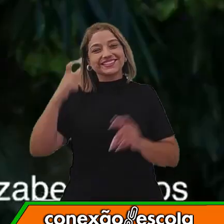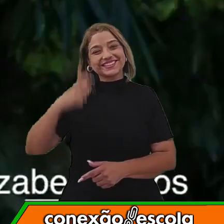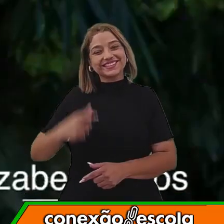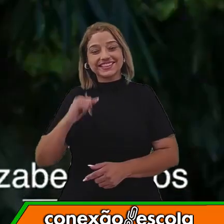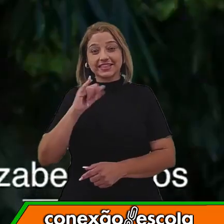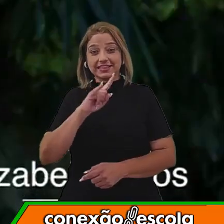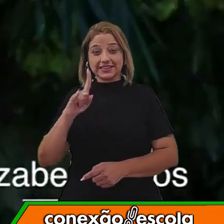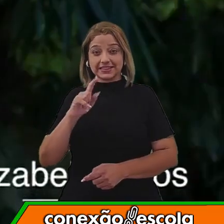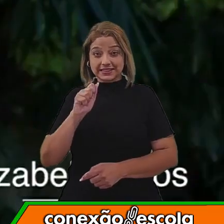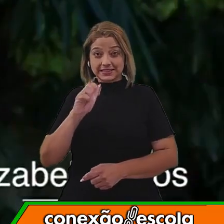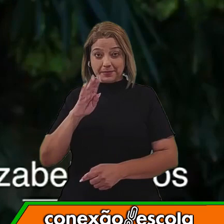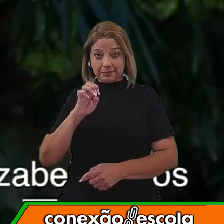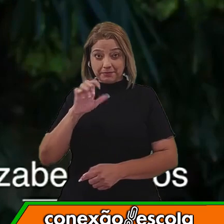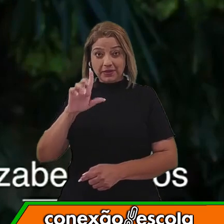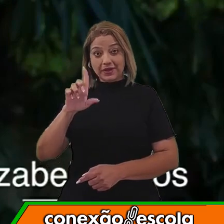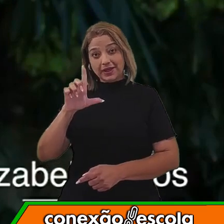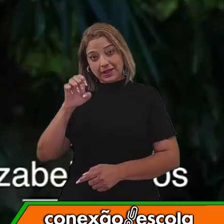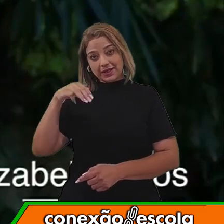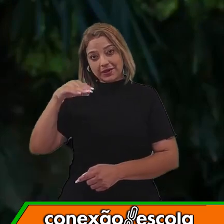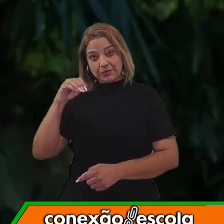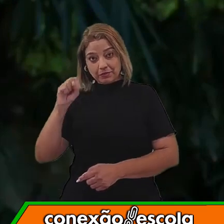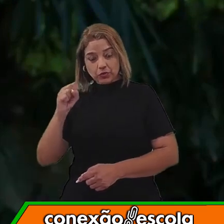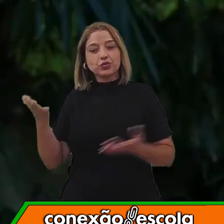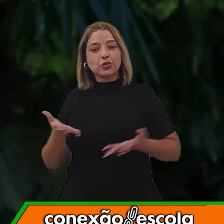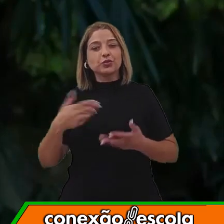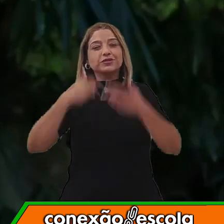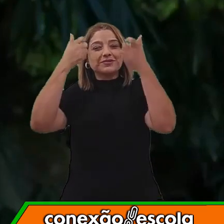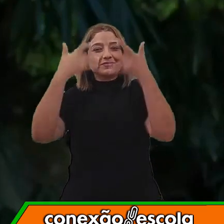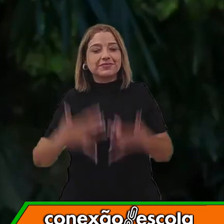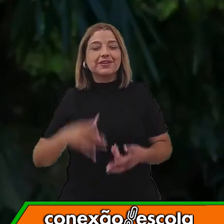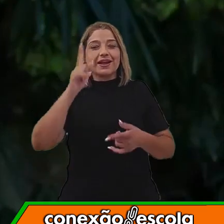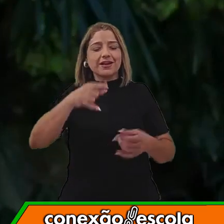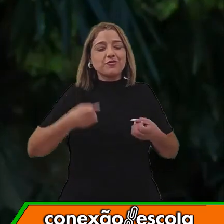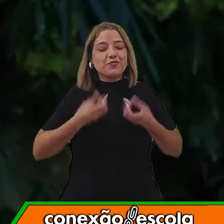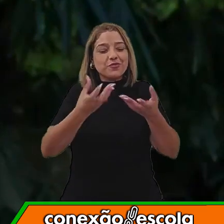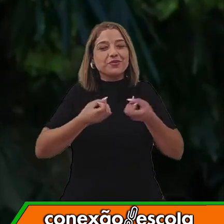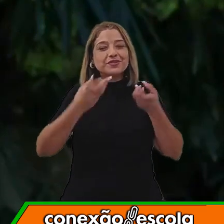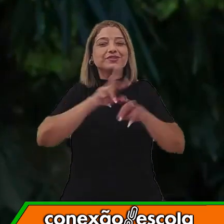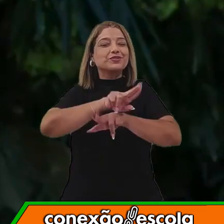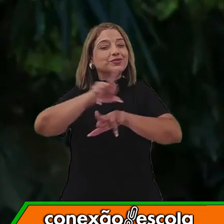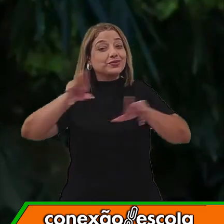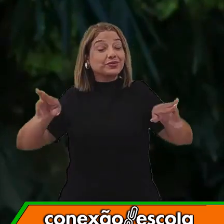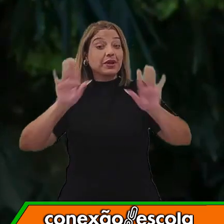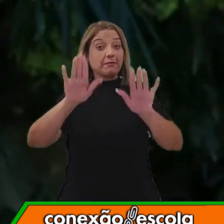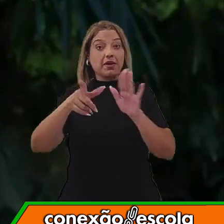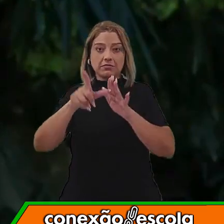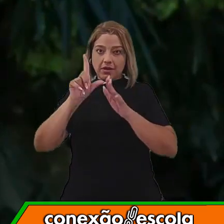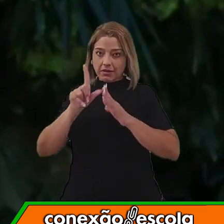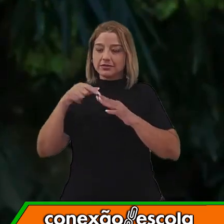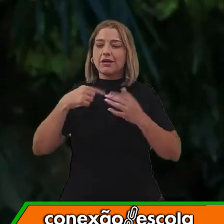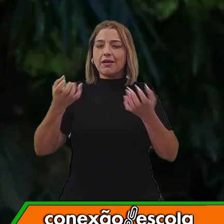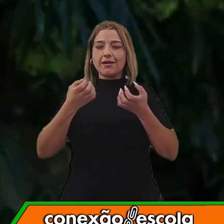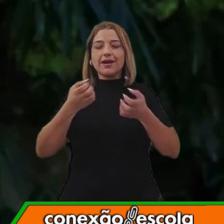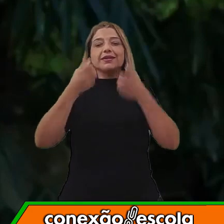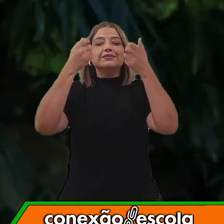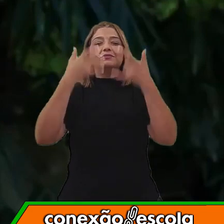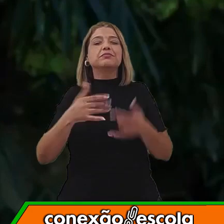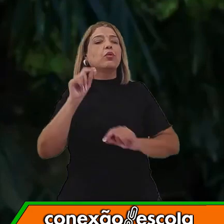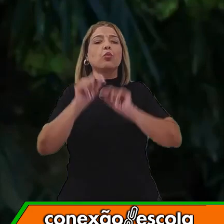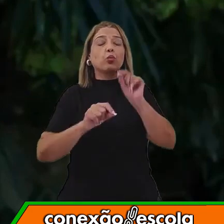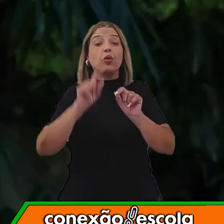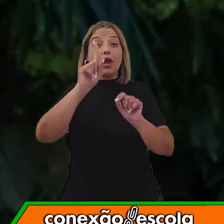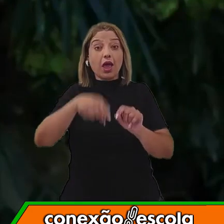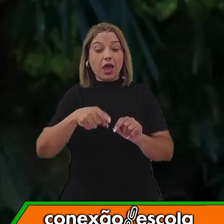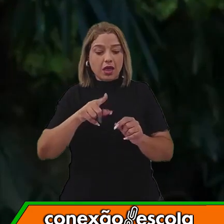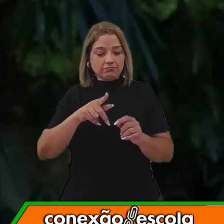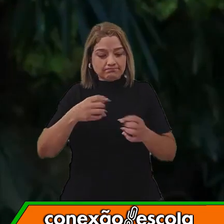Olá, eu me chamo Isabel Lemos. Eu vim falar um pouco sobre a poesia das coisas. E antes de tudo, eu preciso dizer que a poesia